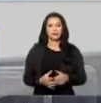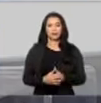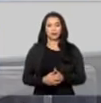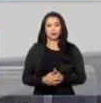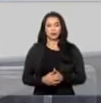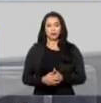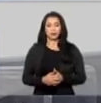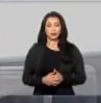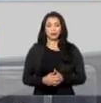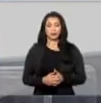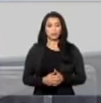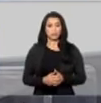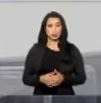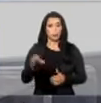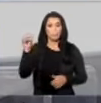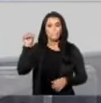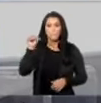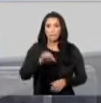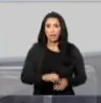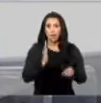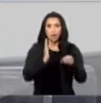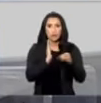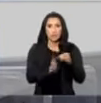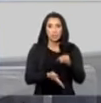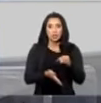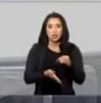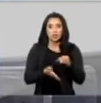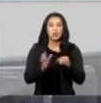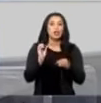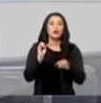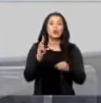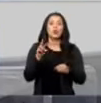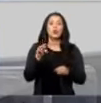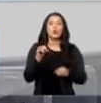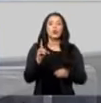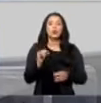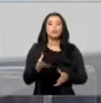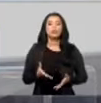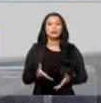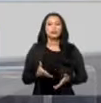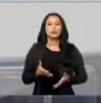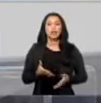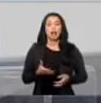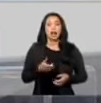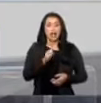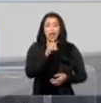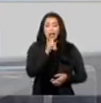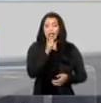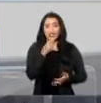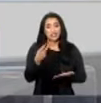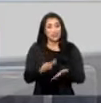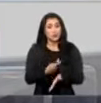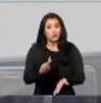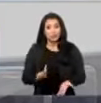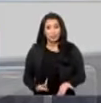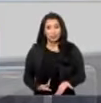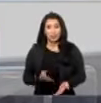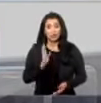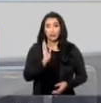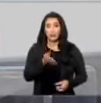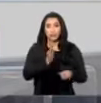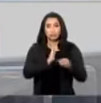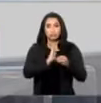tipo de censura é a censura no ovo, é a censura naquilo que ainda está para nascer. Todo